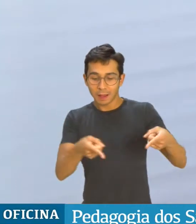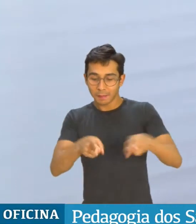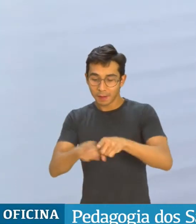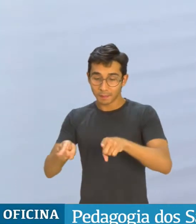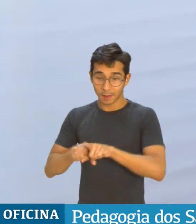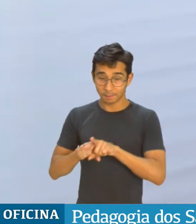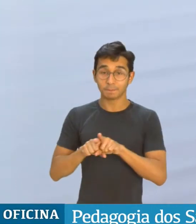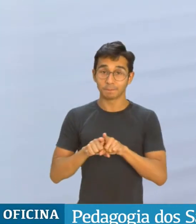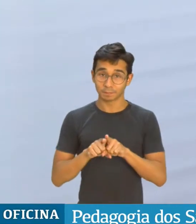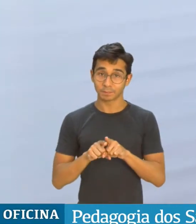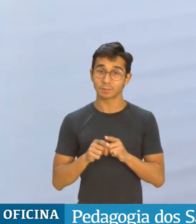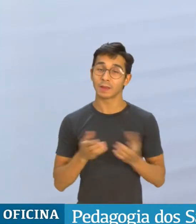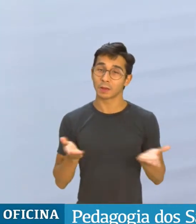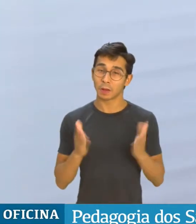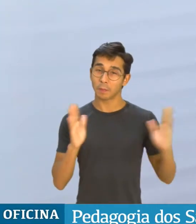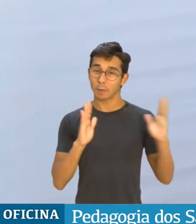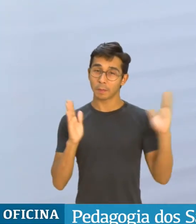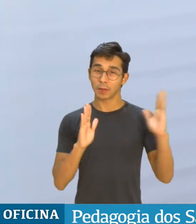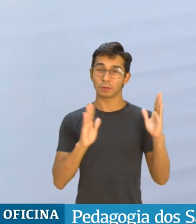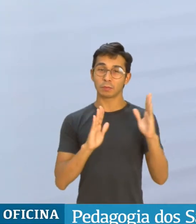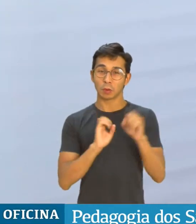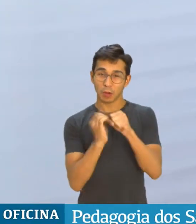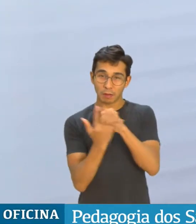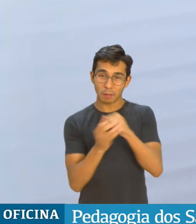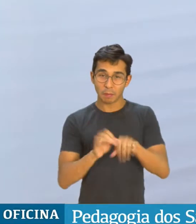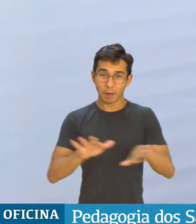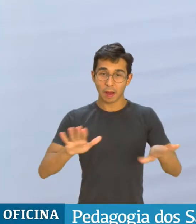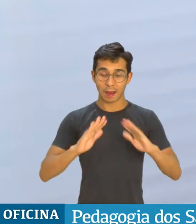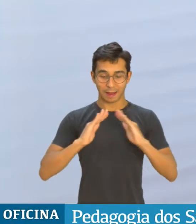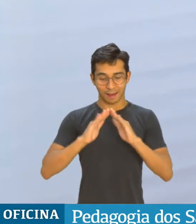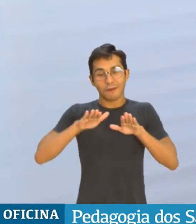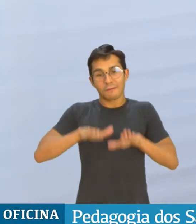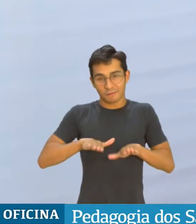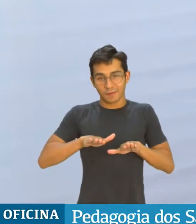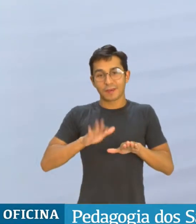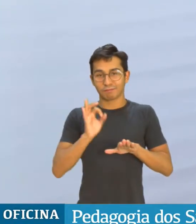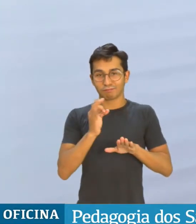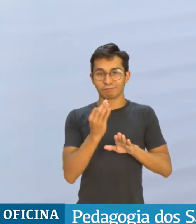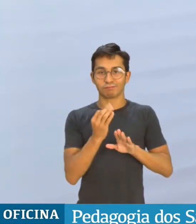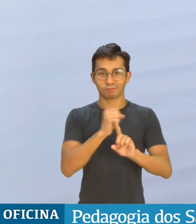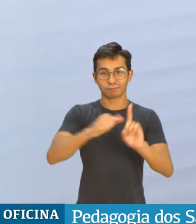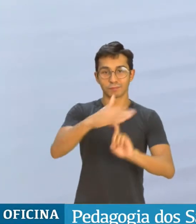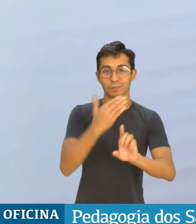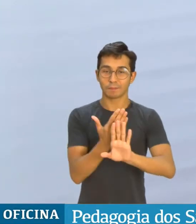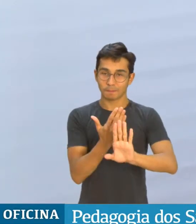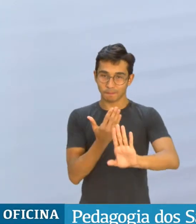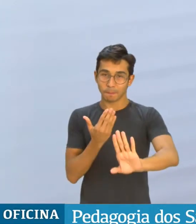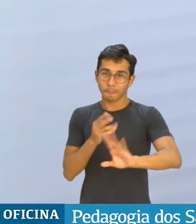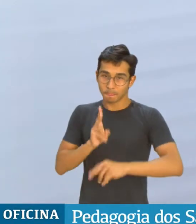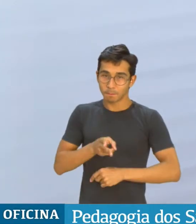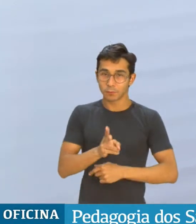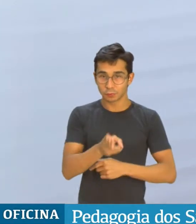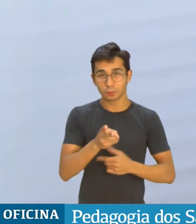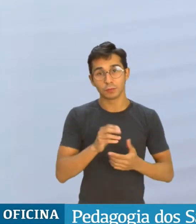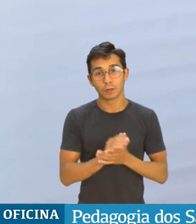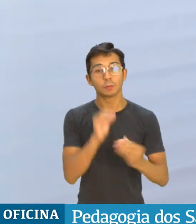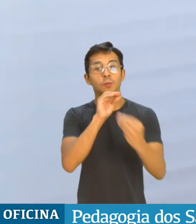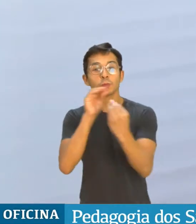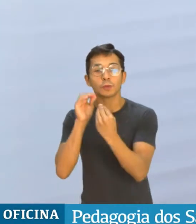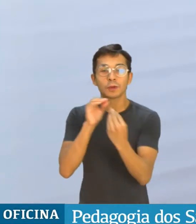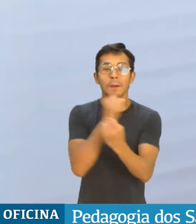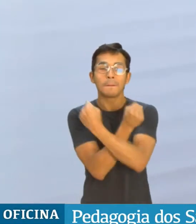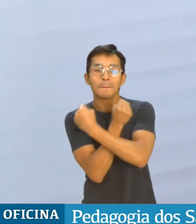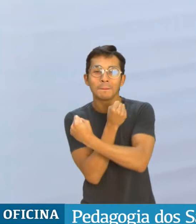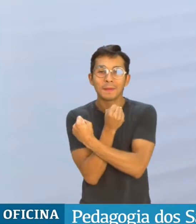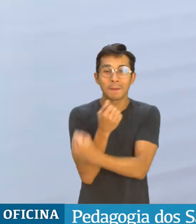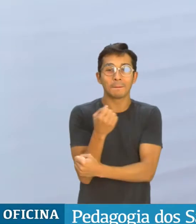isolamento social permanece e, apesar dessa plataforma não permitir que a gente se abrace e se veja, é muito reconfortante para nós